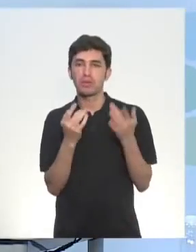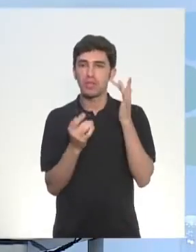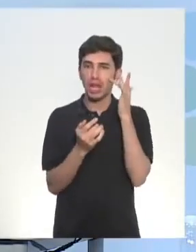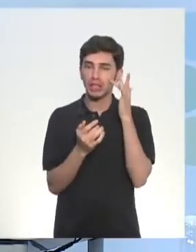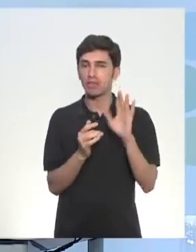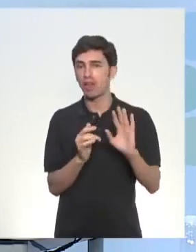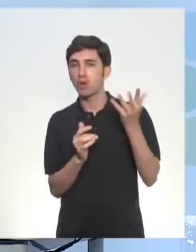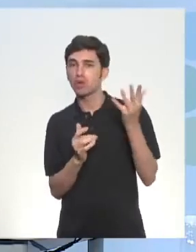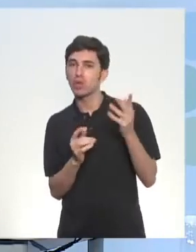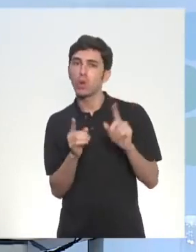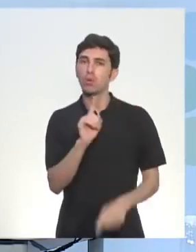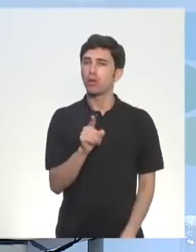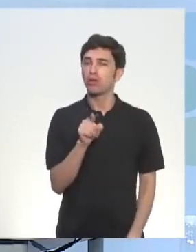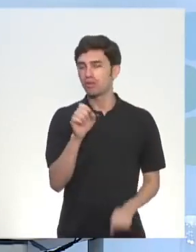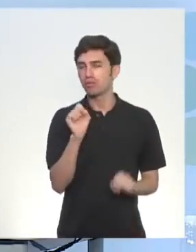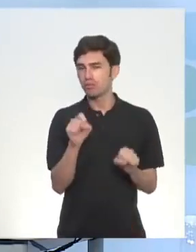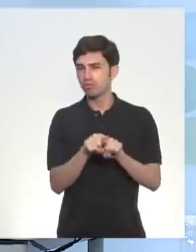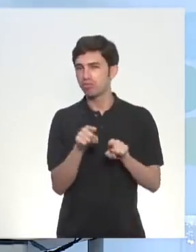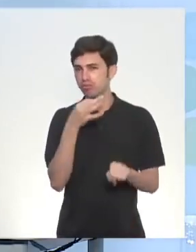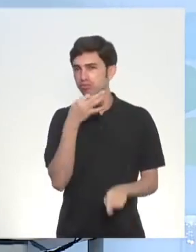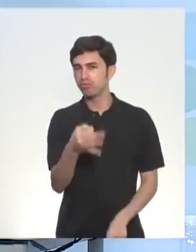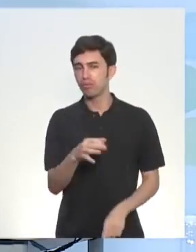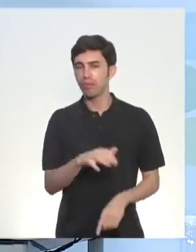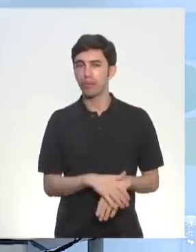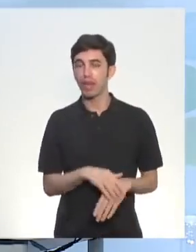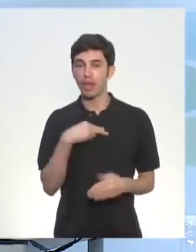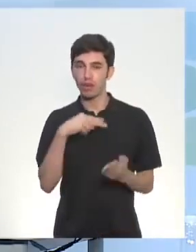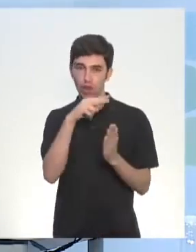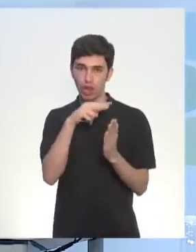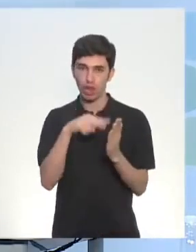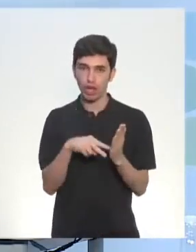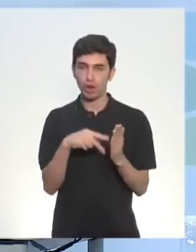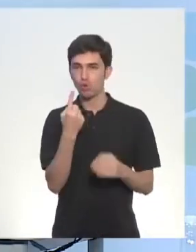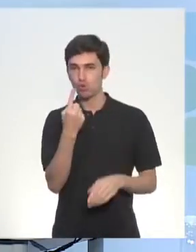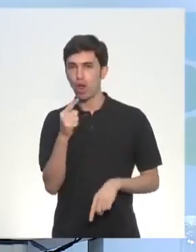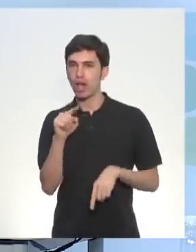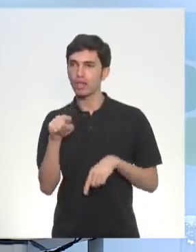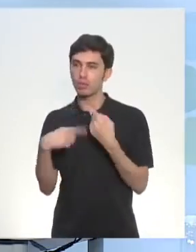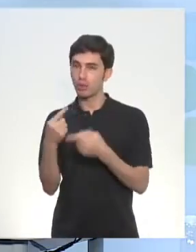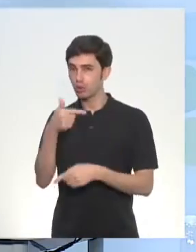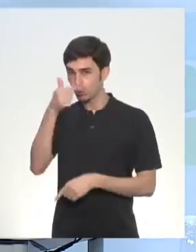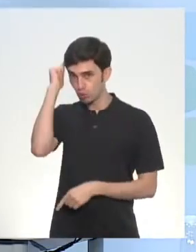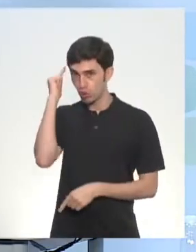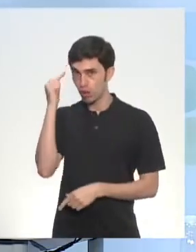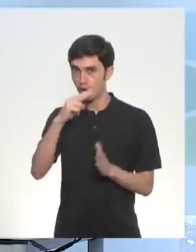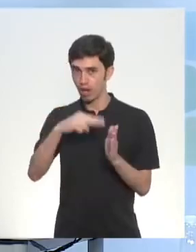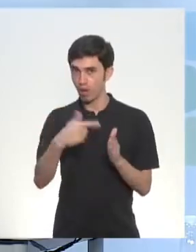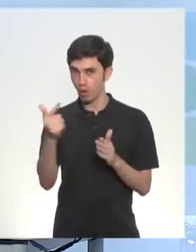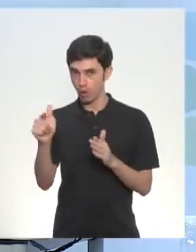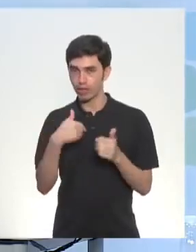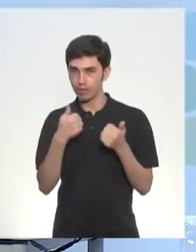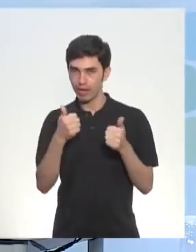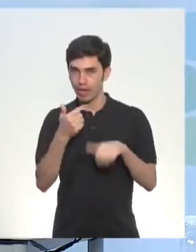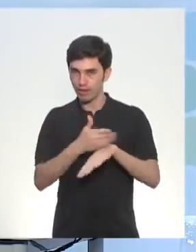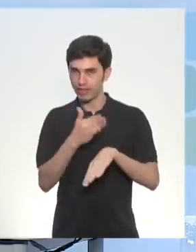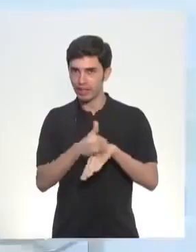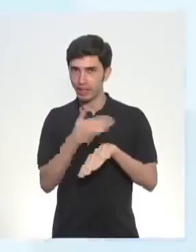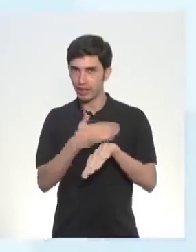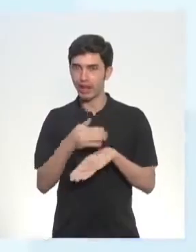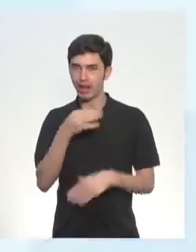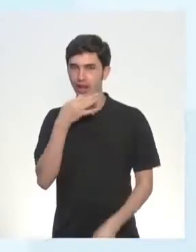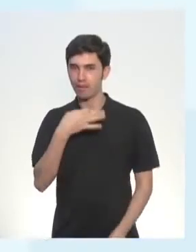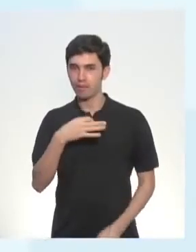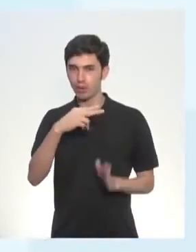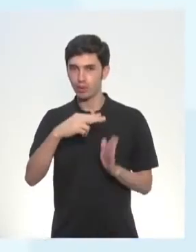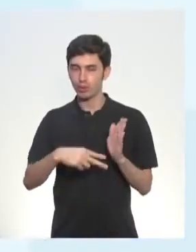acontecer ou não, vocês podem comentar também. Então, ó, vamos ler a primeira, eu leio uma, o João lê outra, para a gente trabalhar um pouquinho também a pronúncia. A primeira, letter